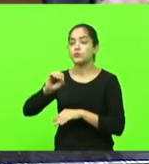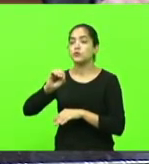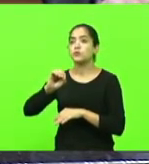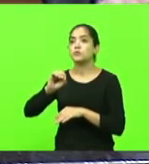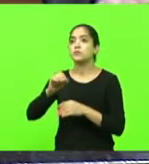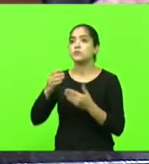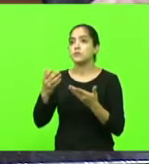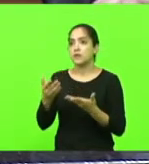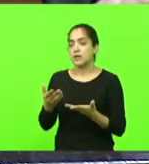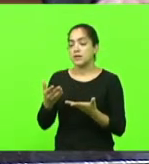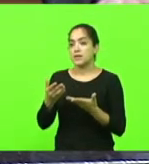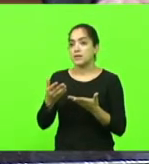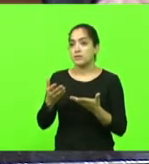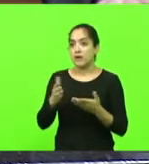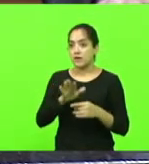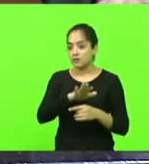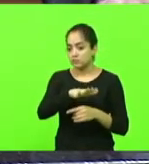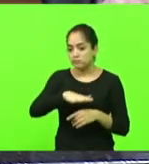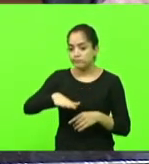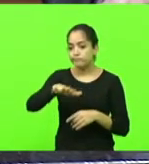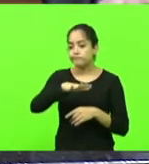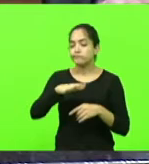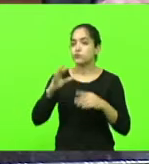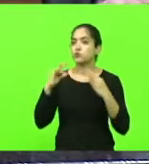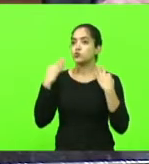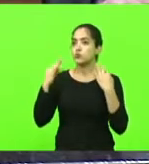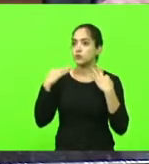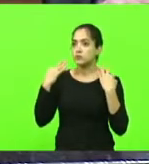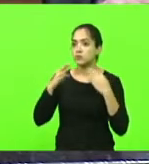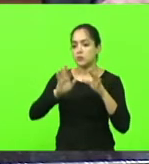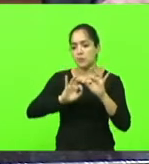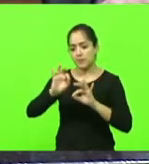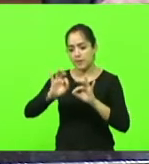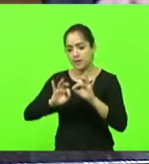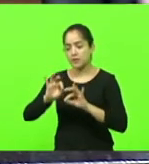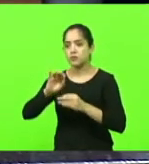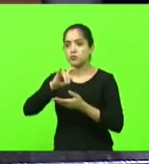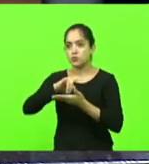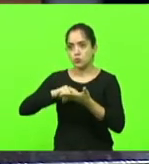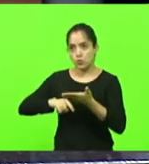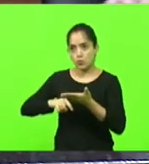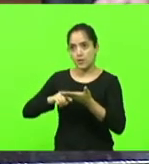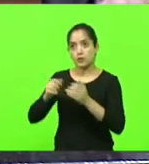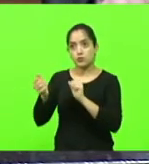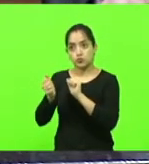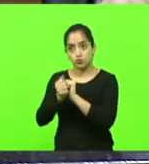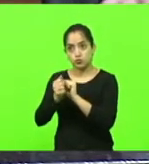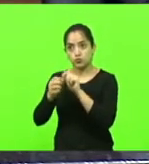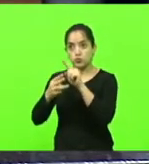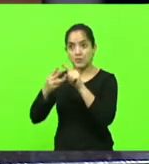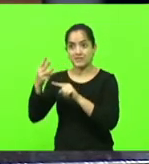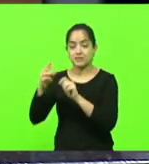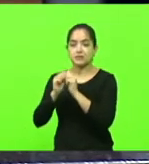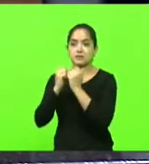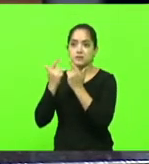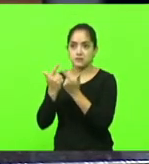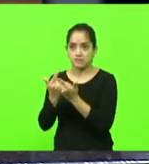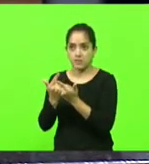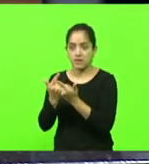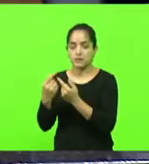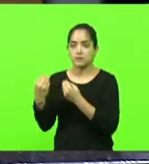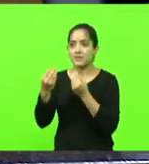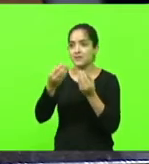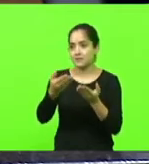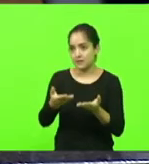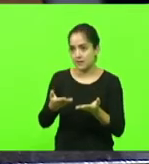da nossa região, e nós estamos preparando um documento em conjunto com as três assembleias para entregar